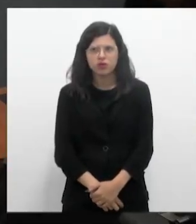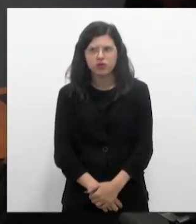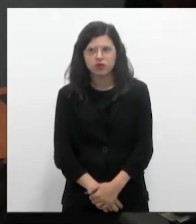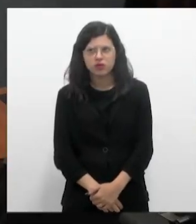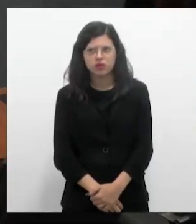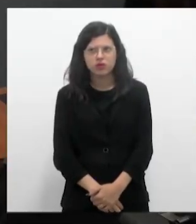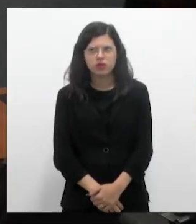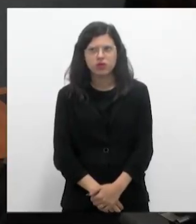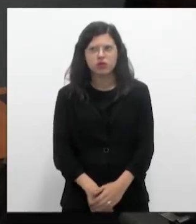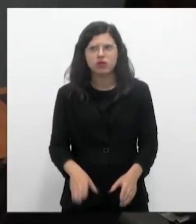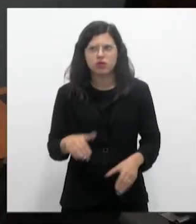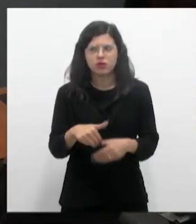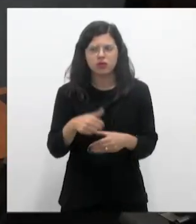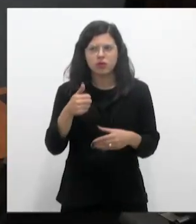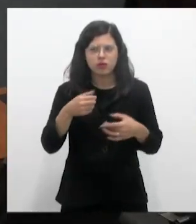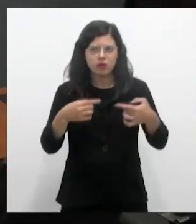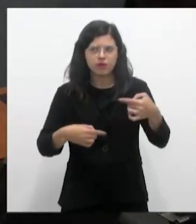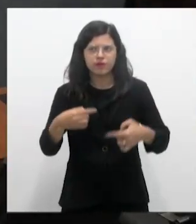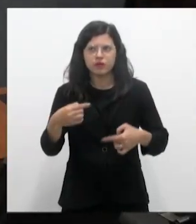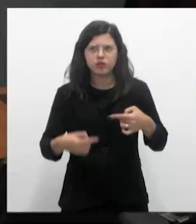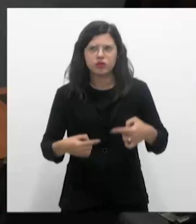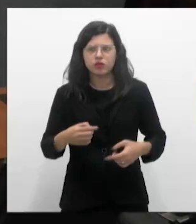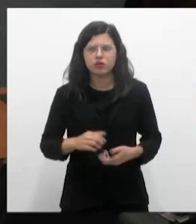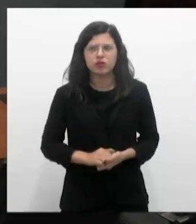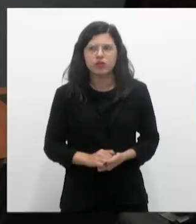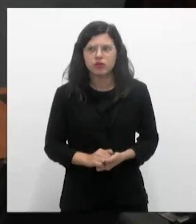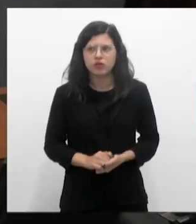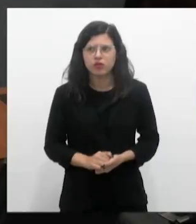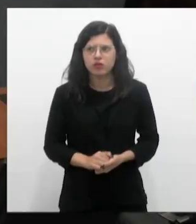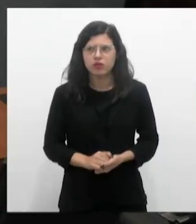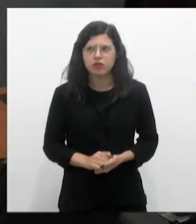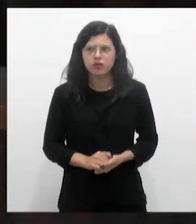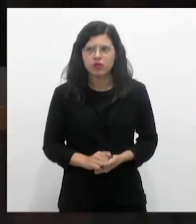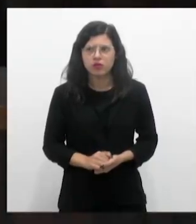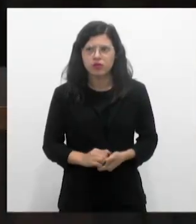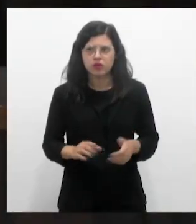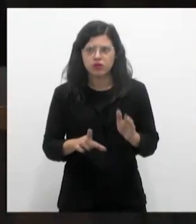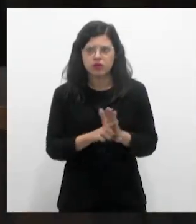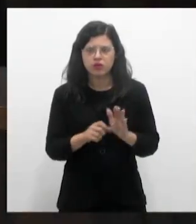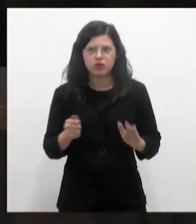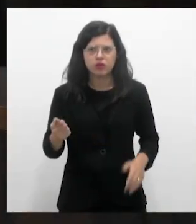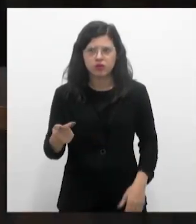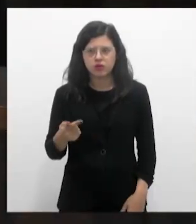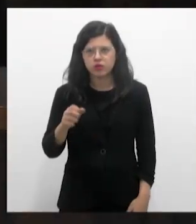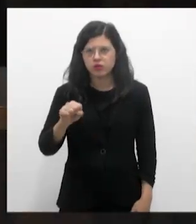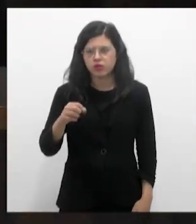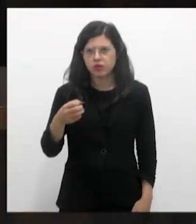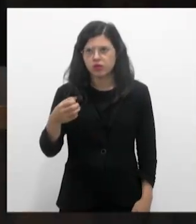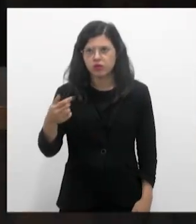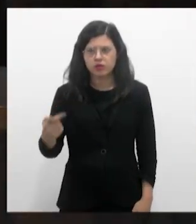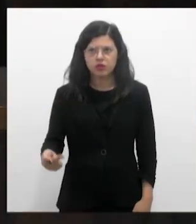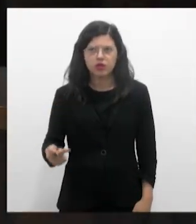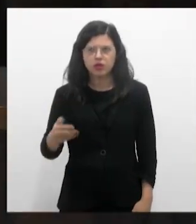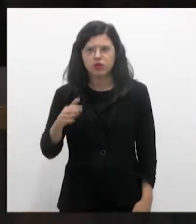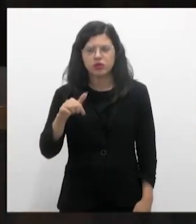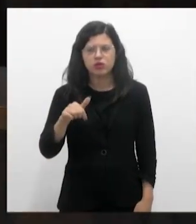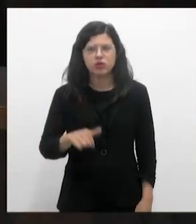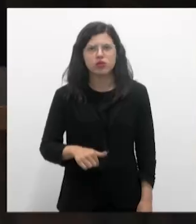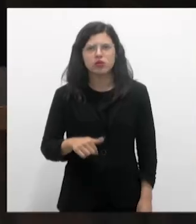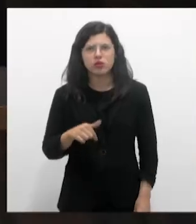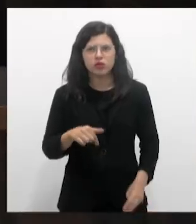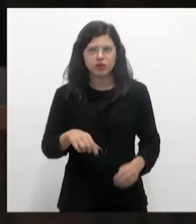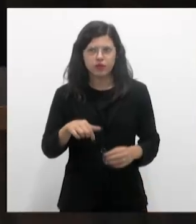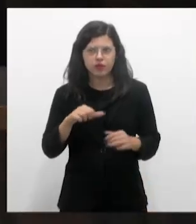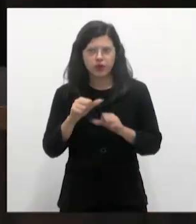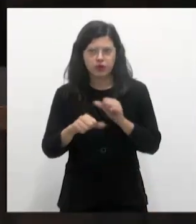Em votação, em primeira discussão. Projeto de Lei 1782 de 2023, de autoria do deputado Renato Machado, que altera a